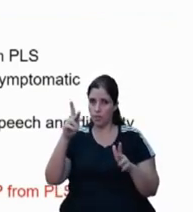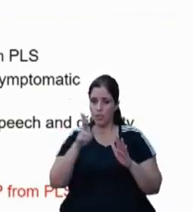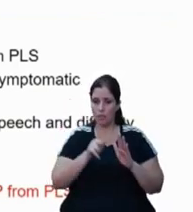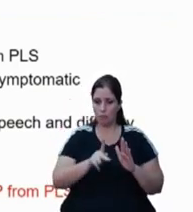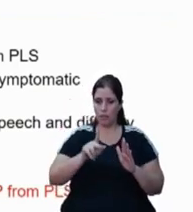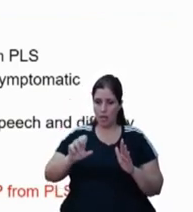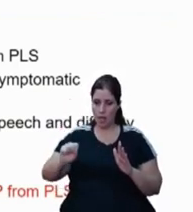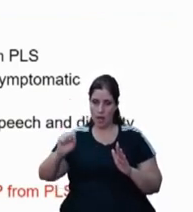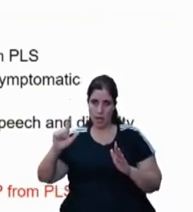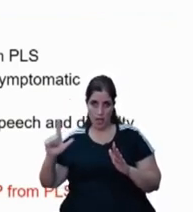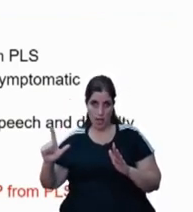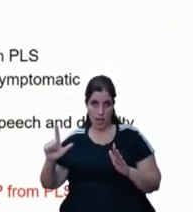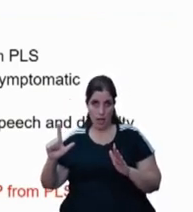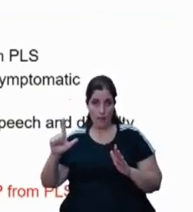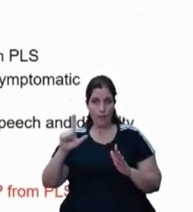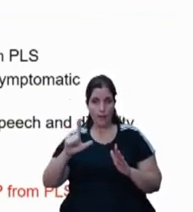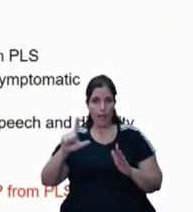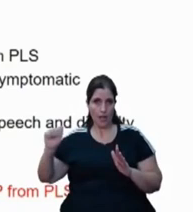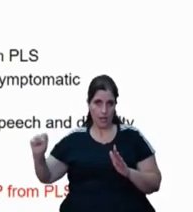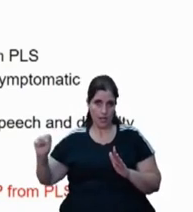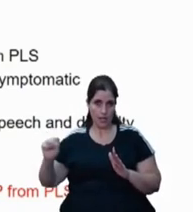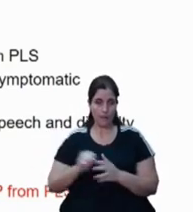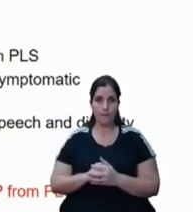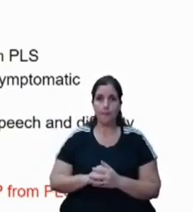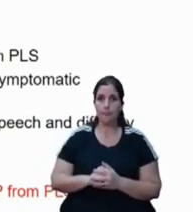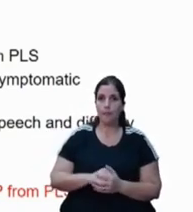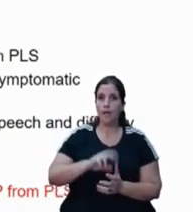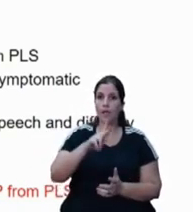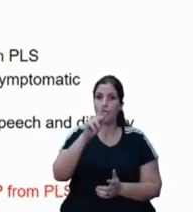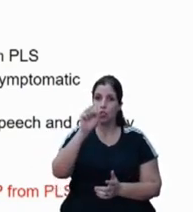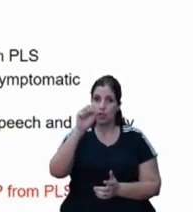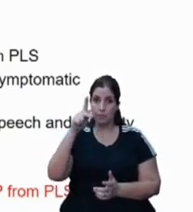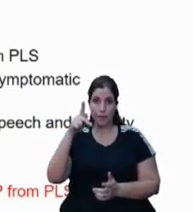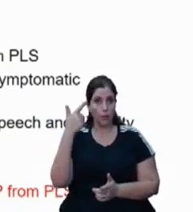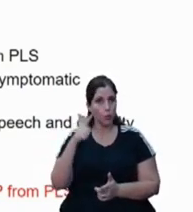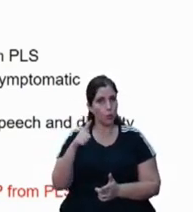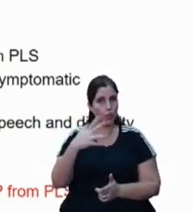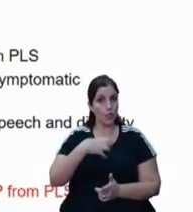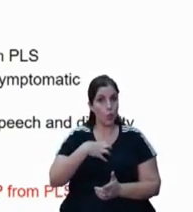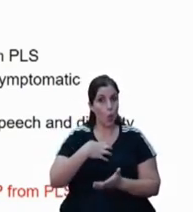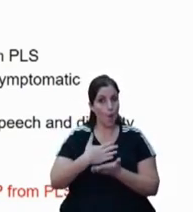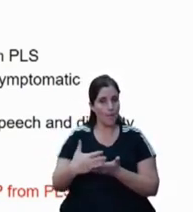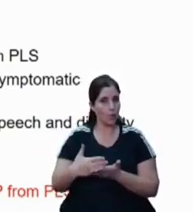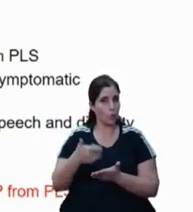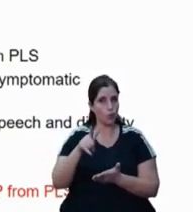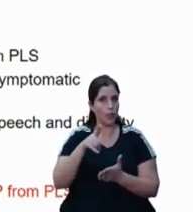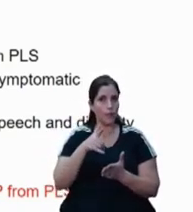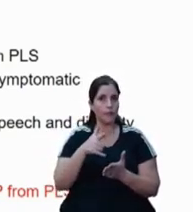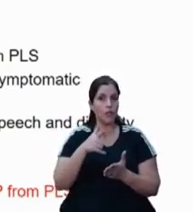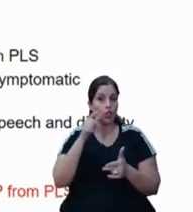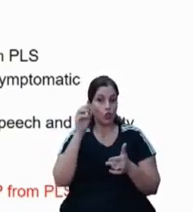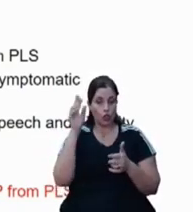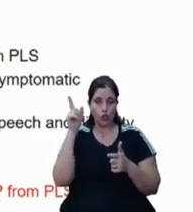tem sintomas iniciais que afetam a fala e a deglutição, sintomas iniciais